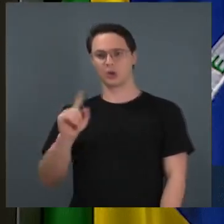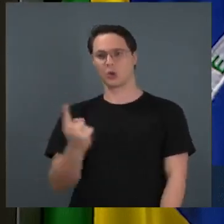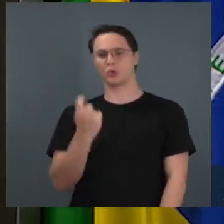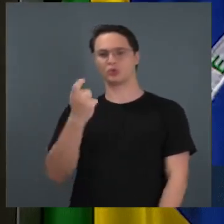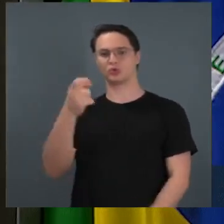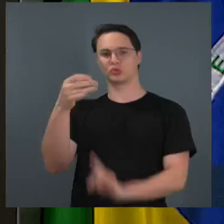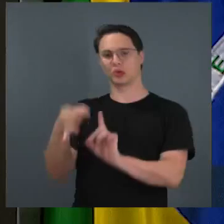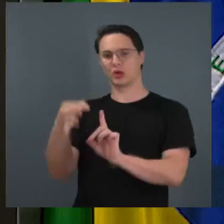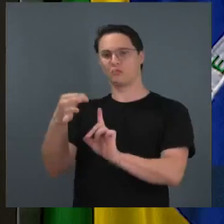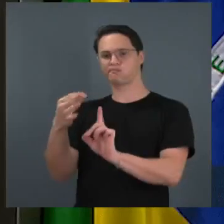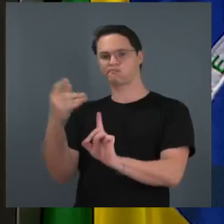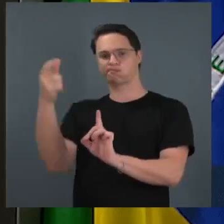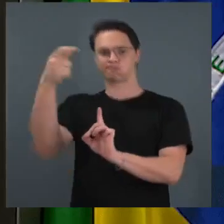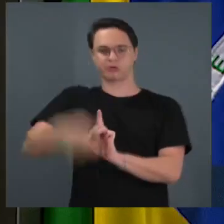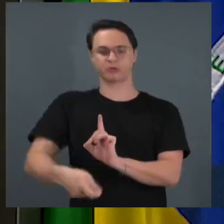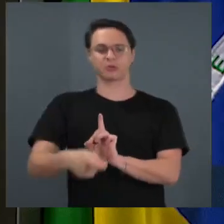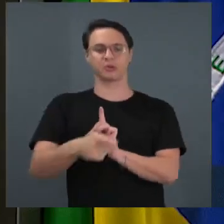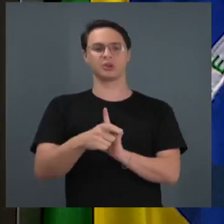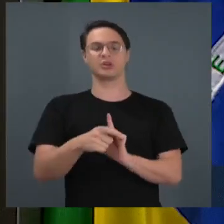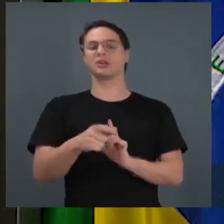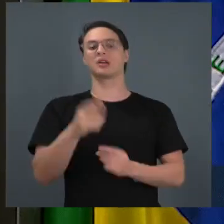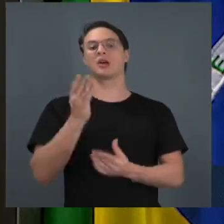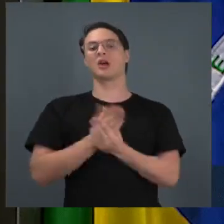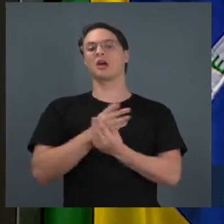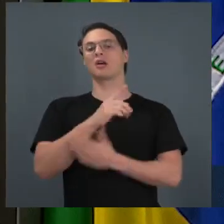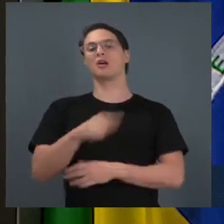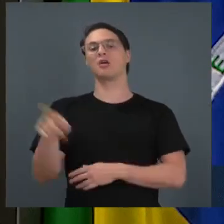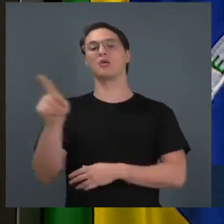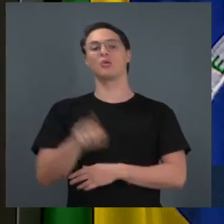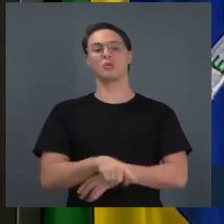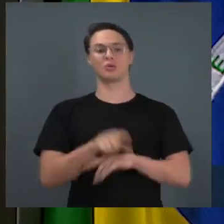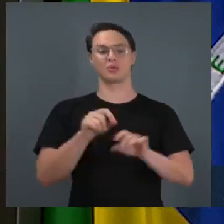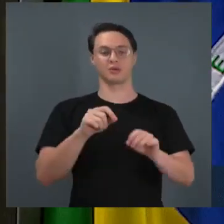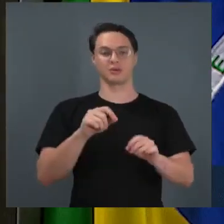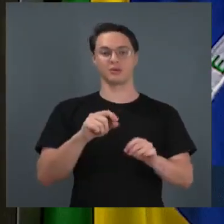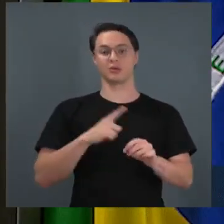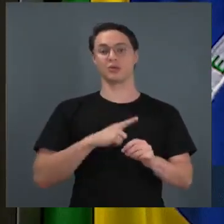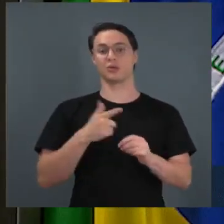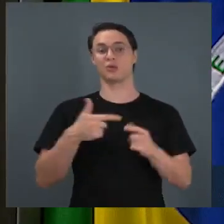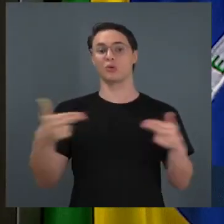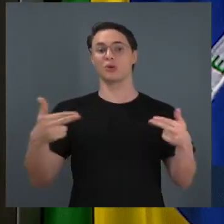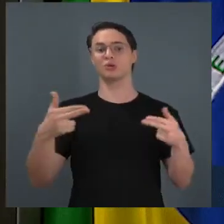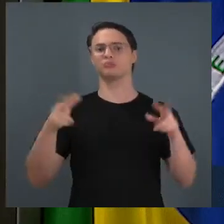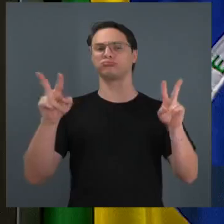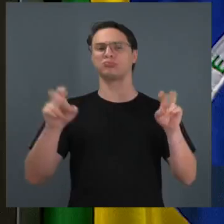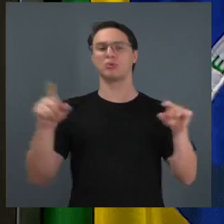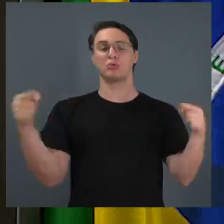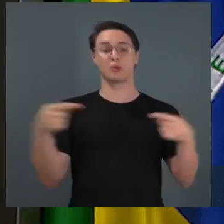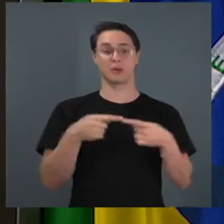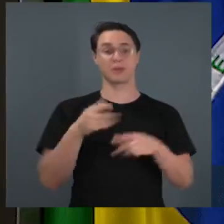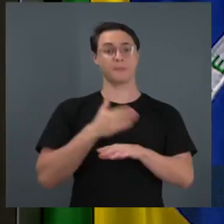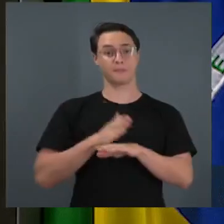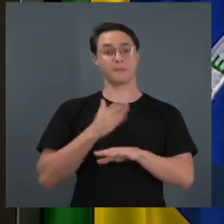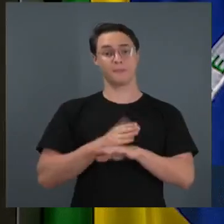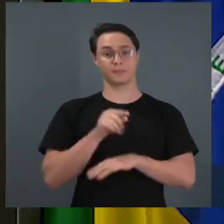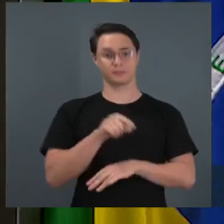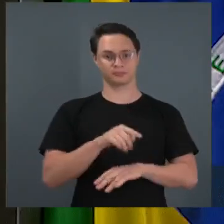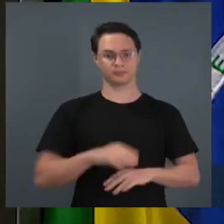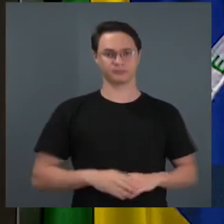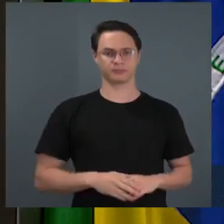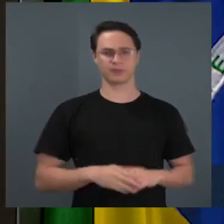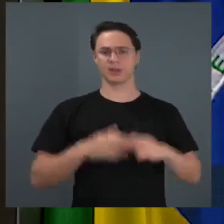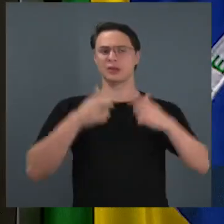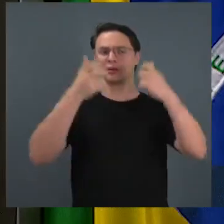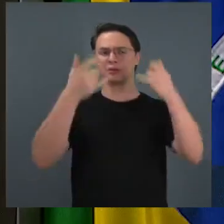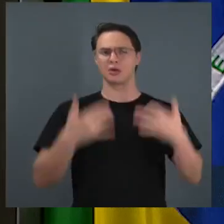que suspendeu a tramitação de processos relacionados a essa prática, justificando